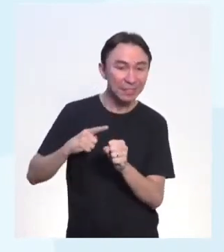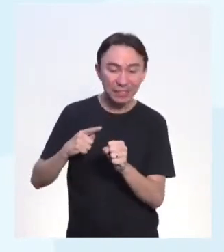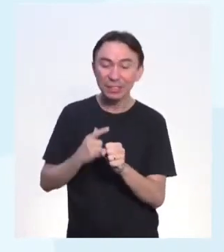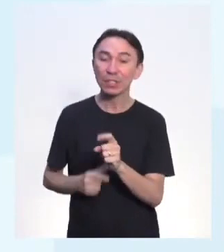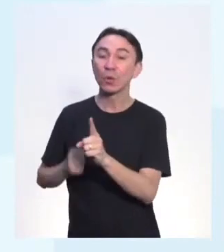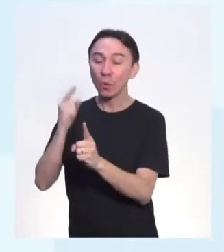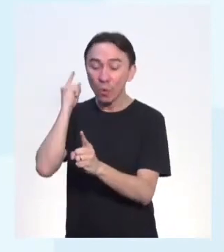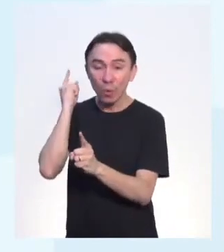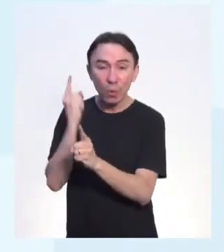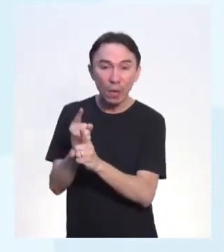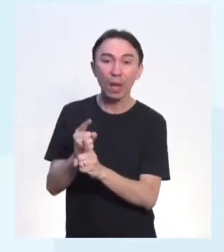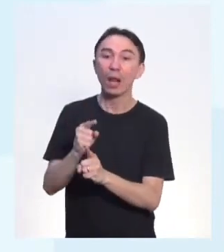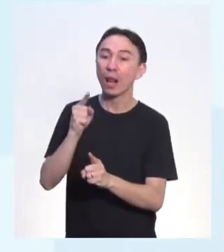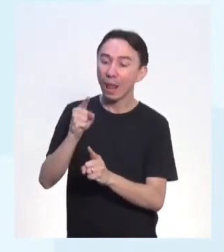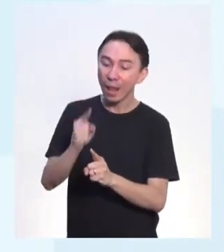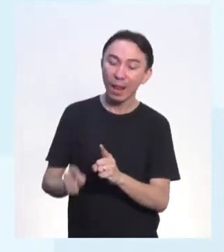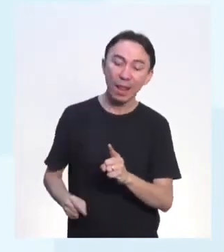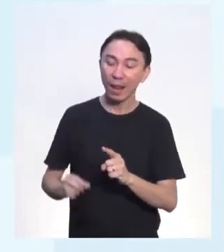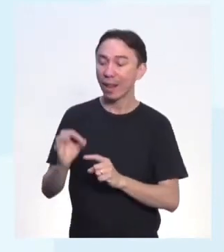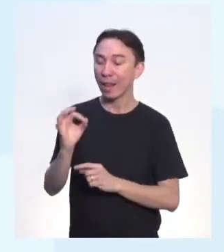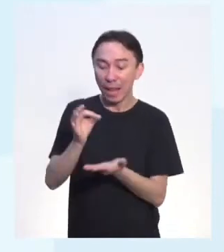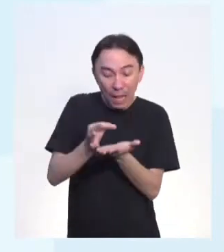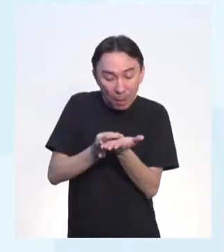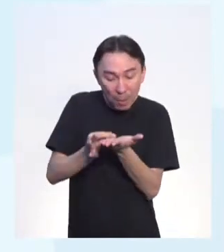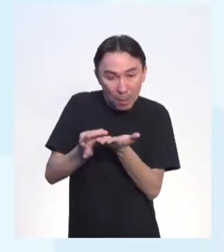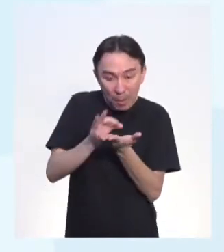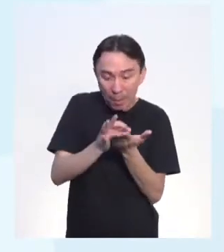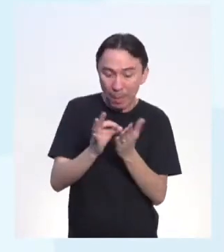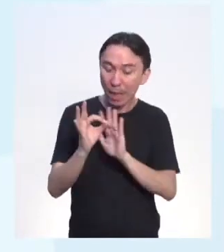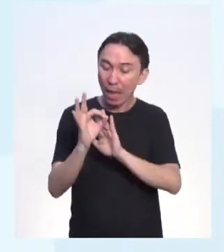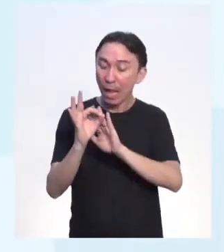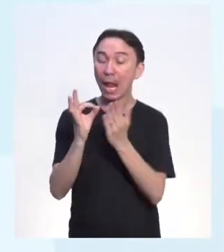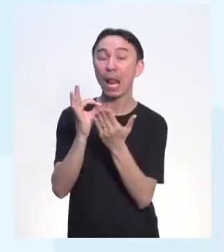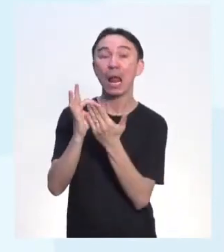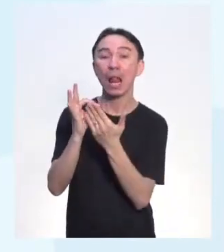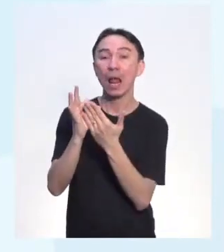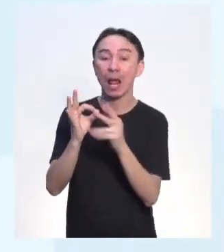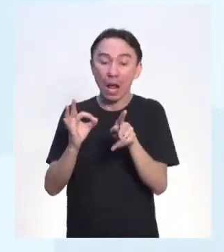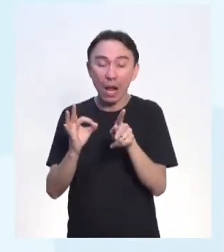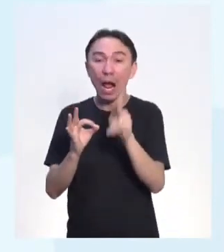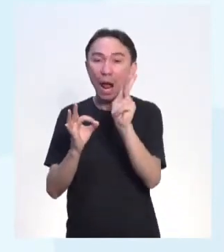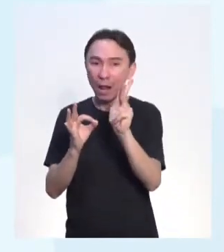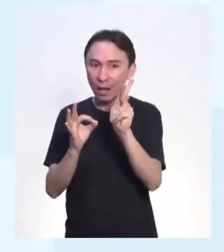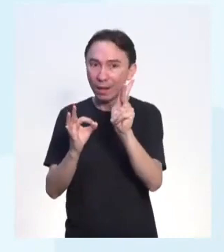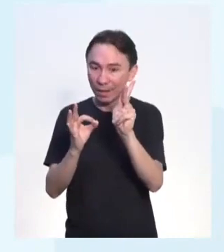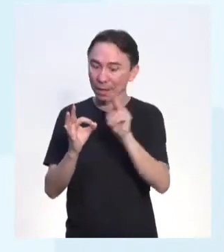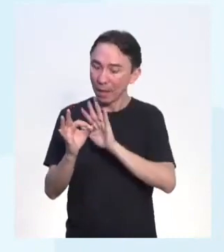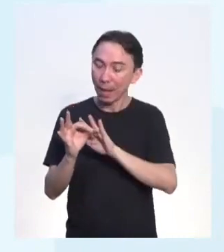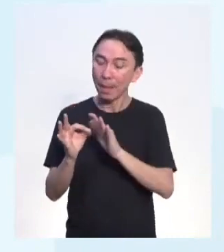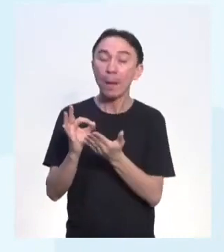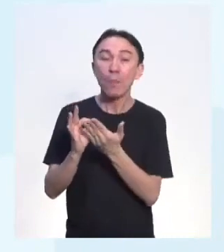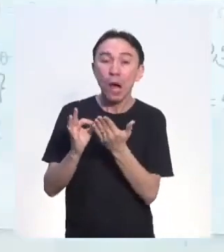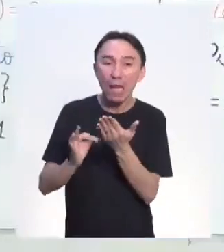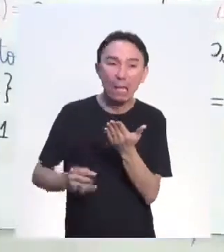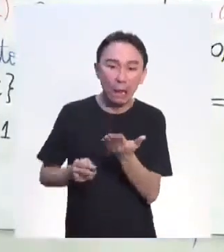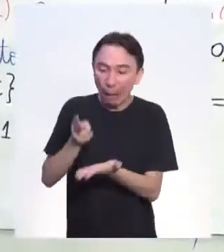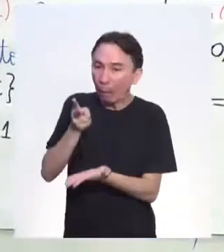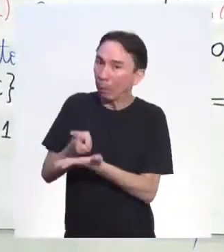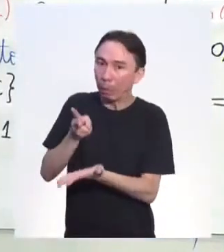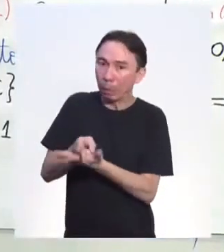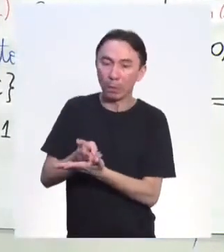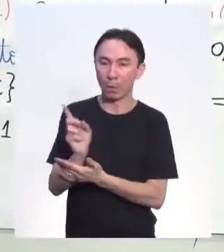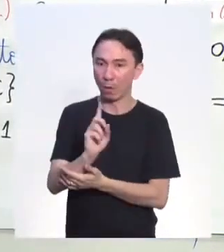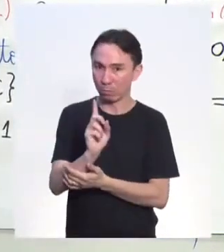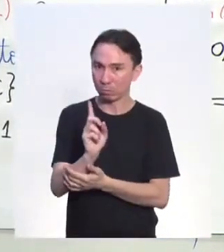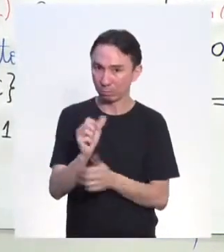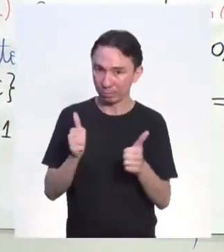coroa voltada para cima no lançamento de uma moeda não viciada. Professora Inês, quanto tempo eles têm para